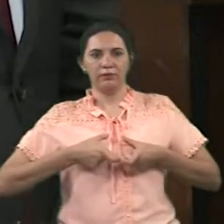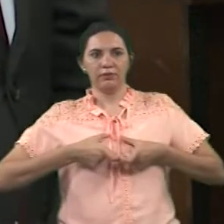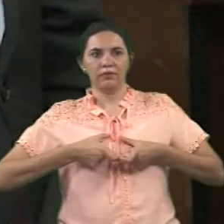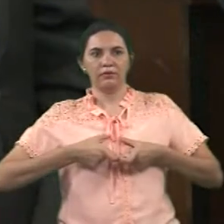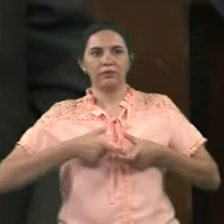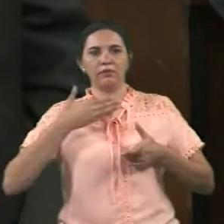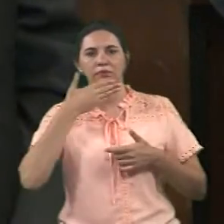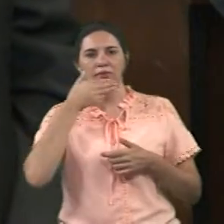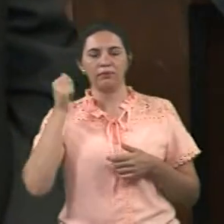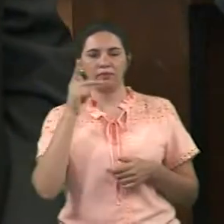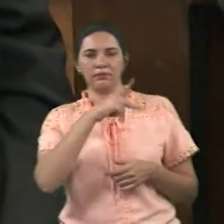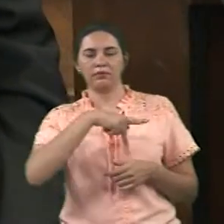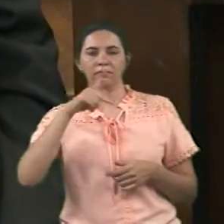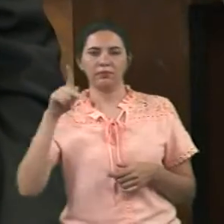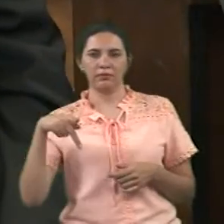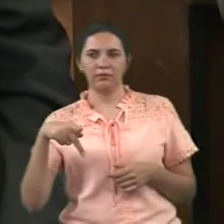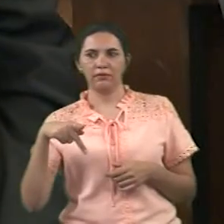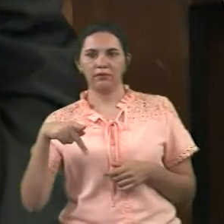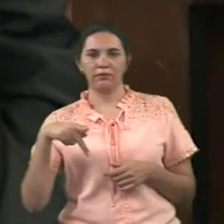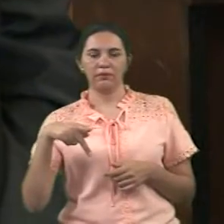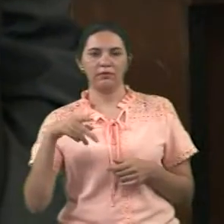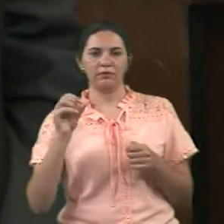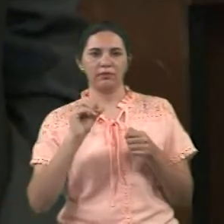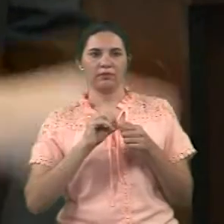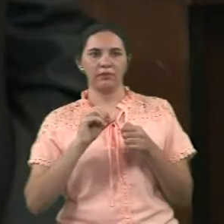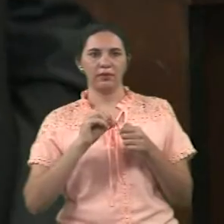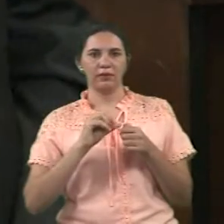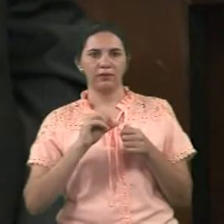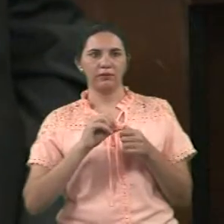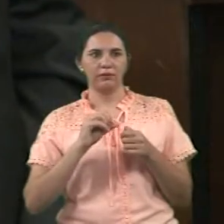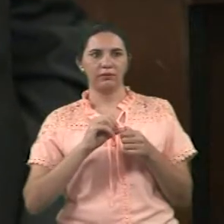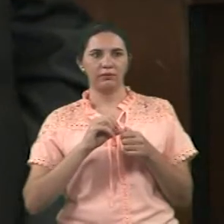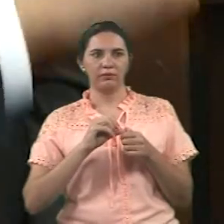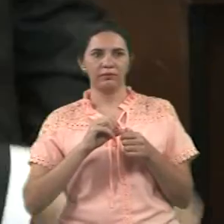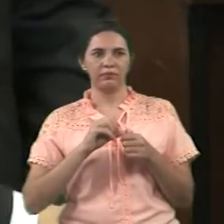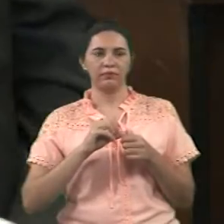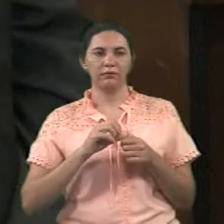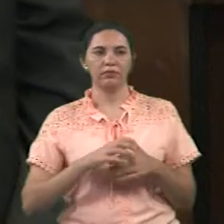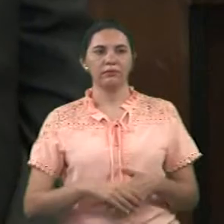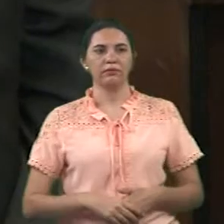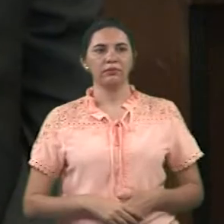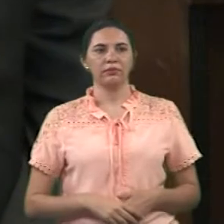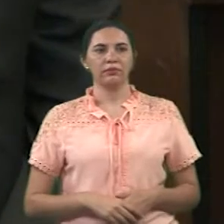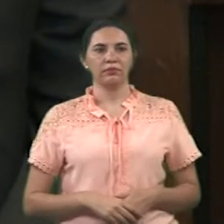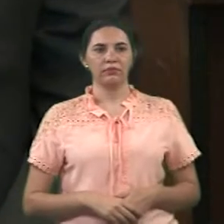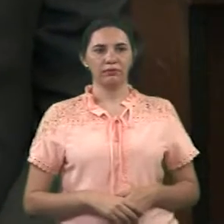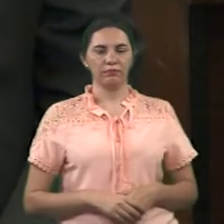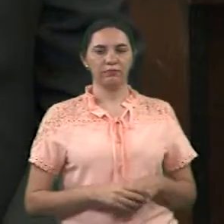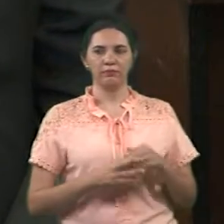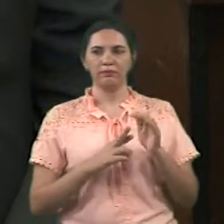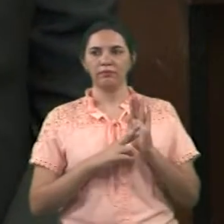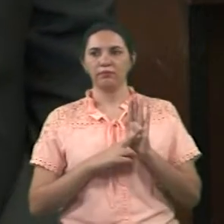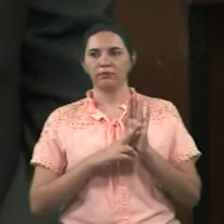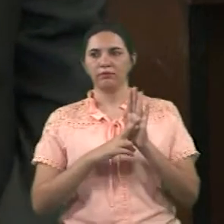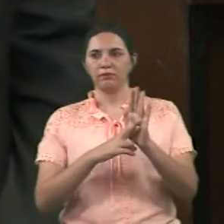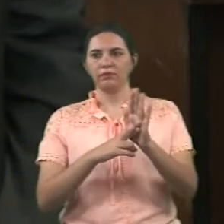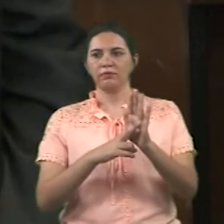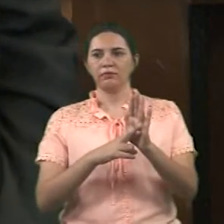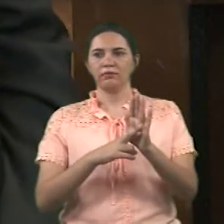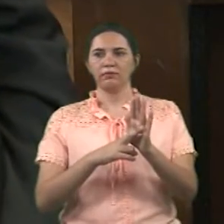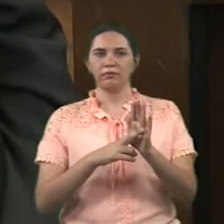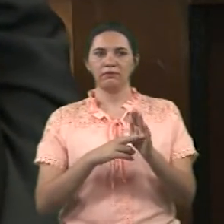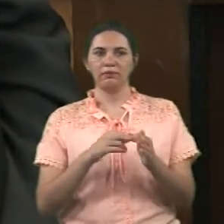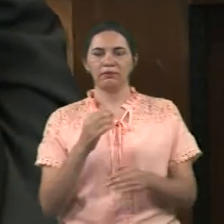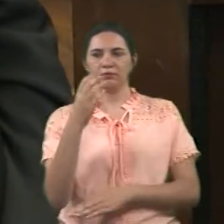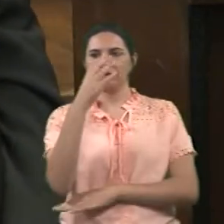mundial de beisebol sub-15 realizado no Panamá bom e que está aqui representado pela sua